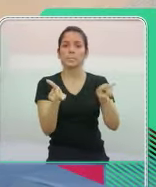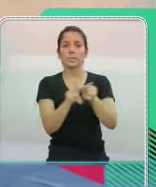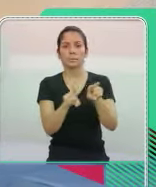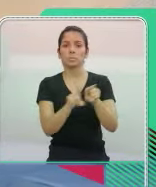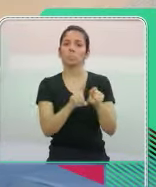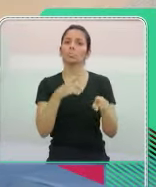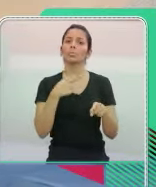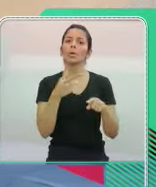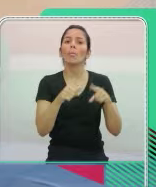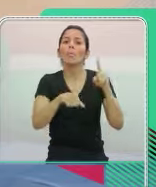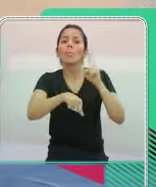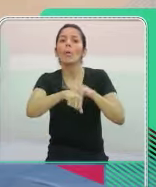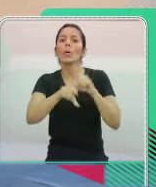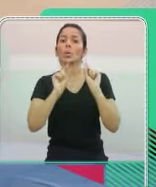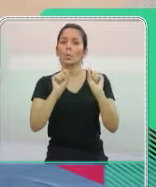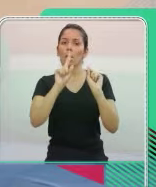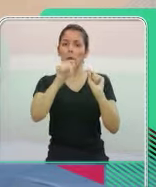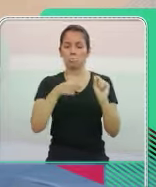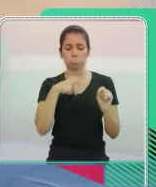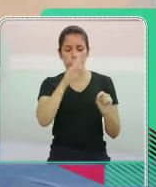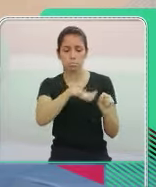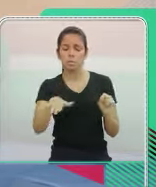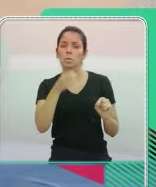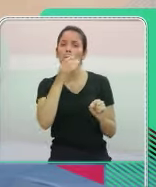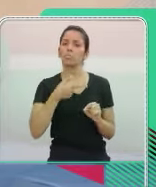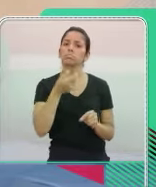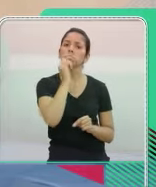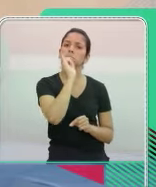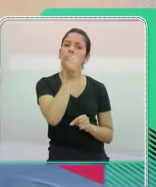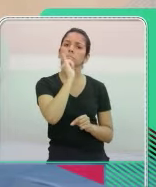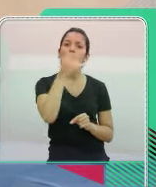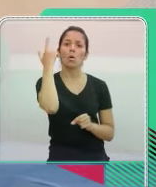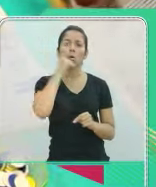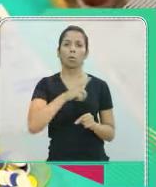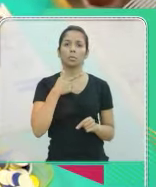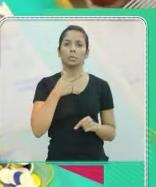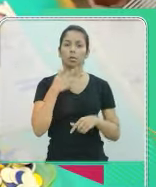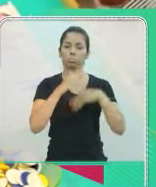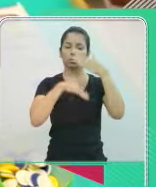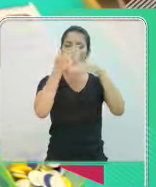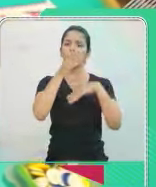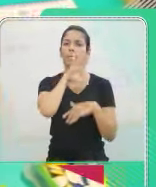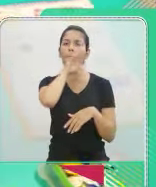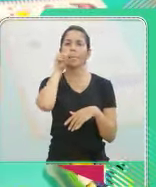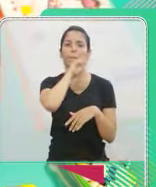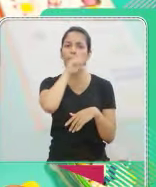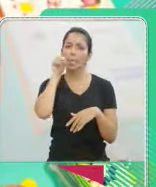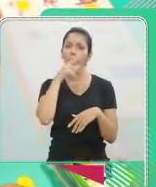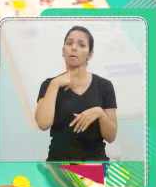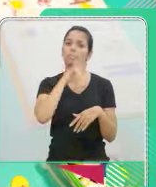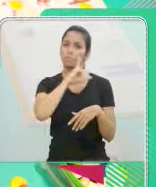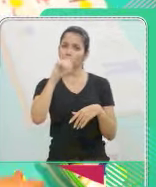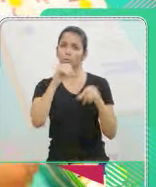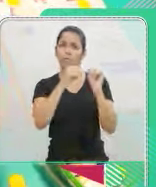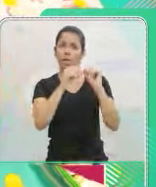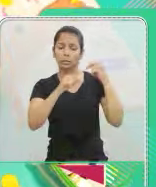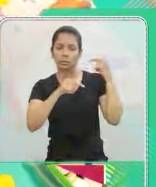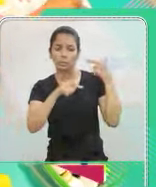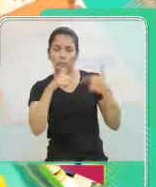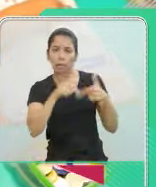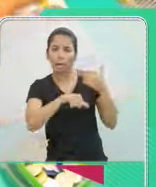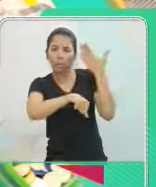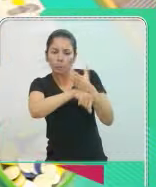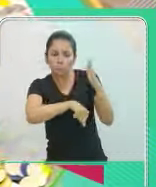Então, o primeiro momento é que a criança seja um bom narrador, que ela consiga desenvolver a fala, e para isso ela faz um trabalho de